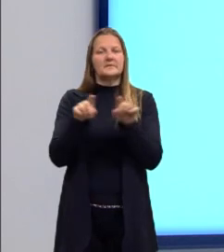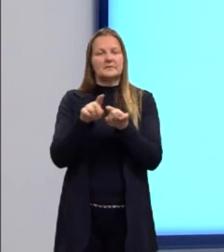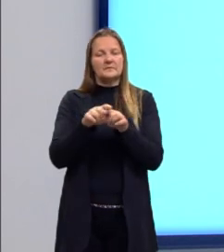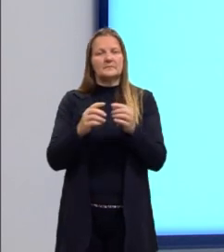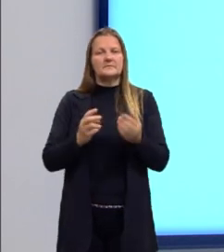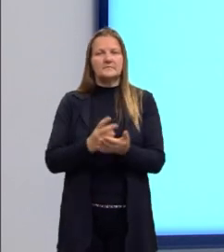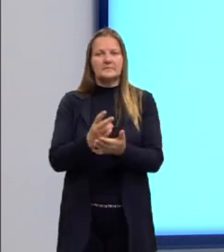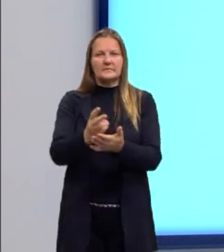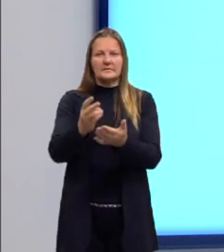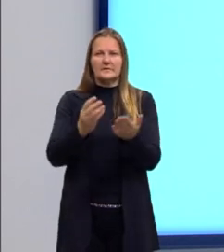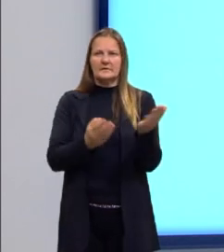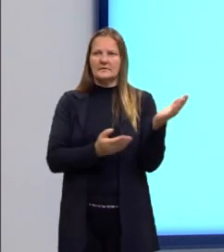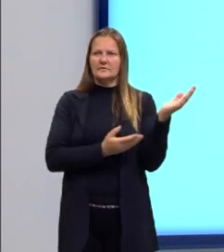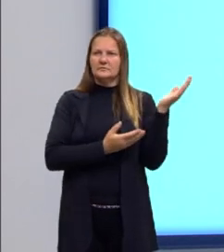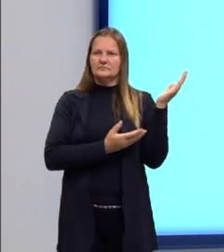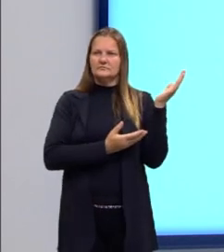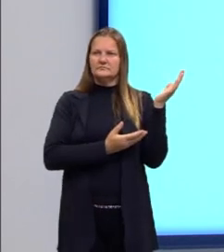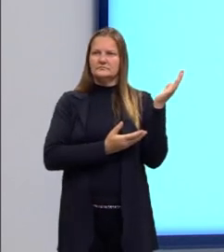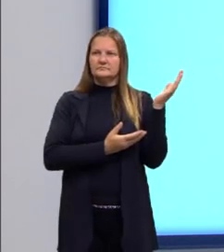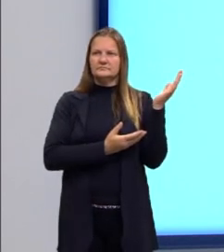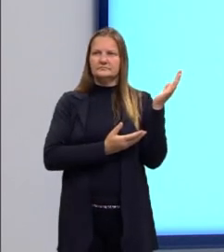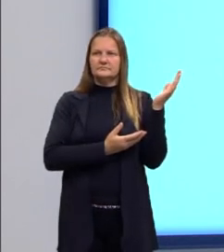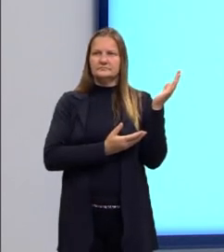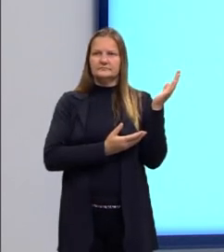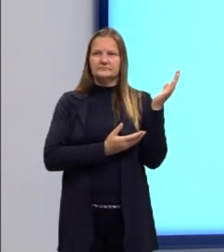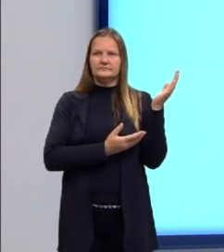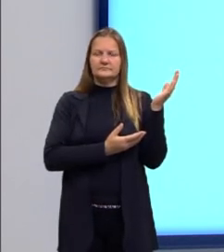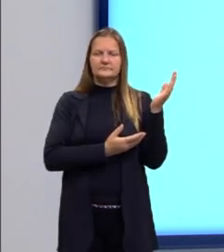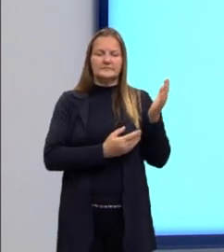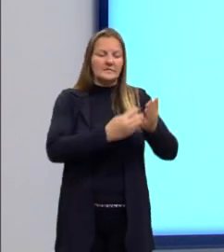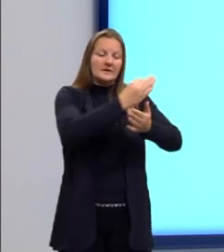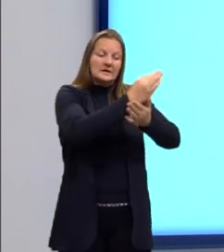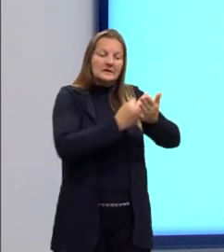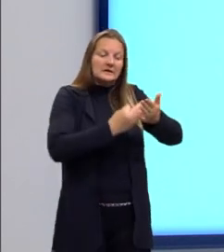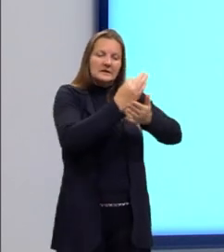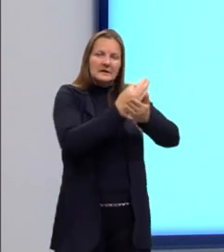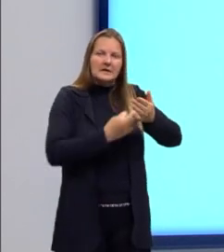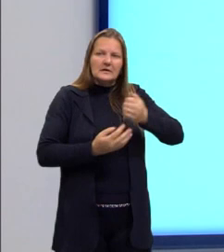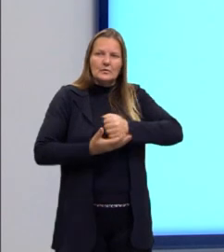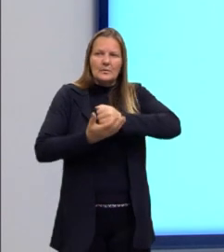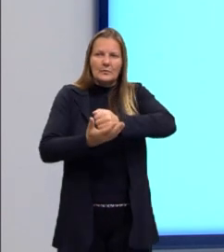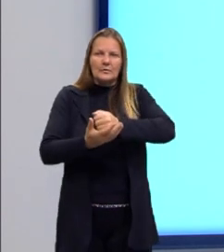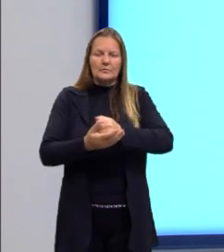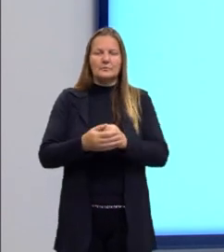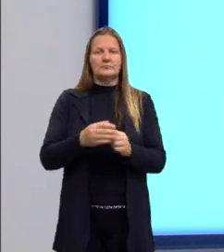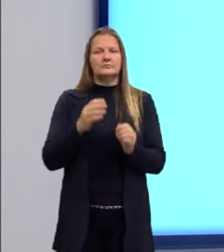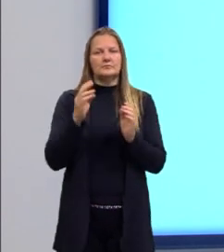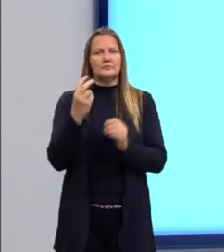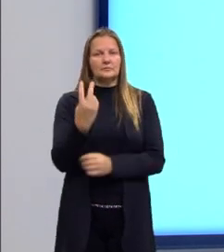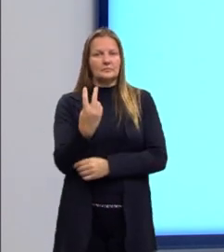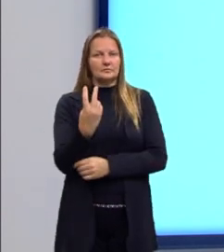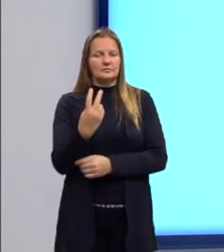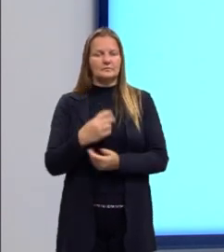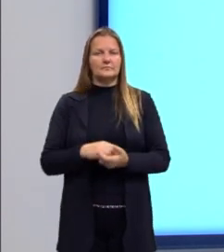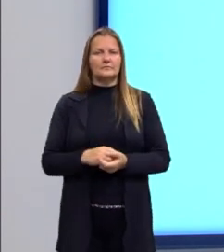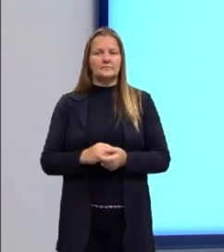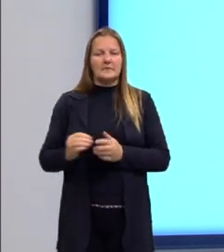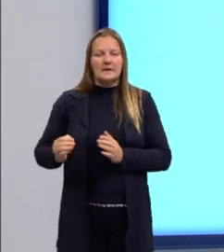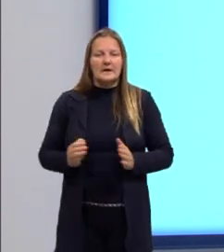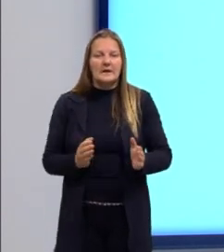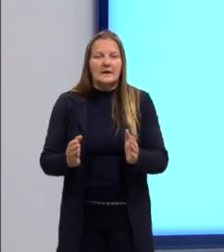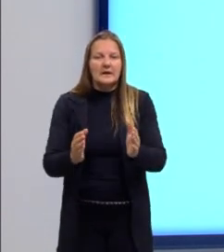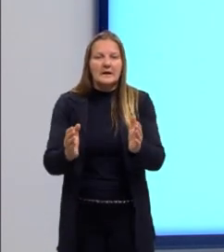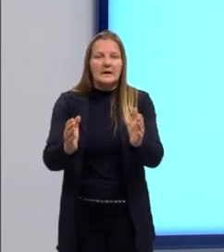aqui com os textos de apoio como lê-los na parte 2 caminhos